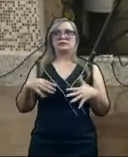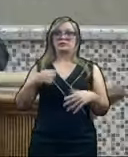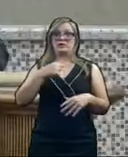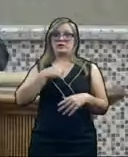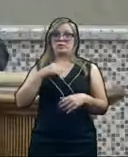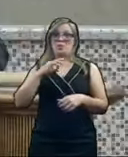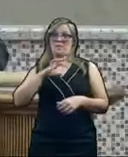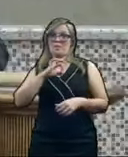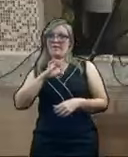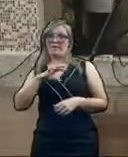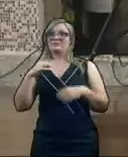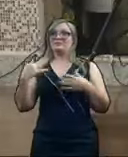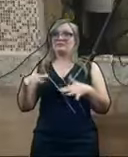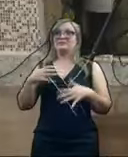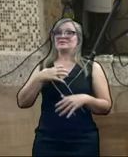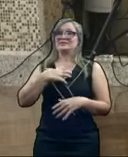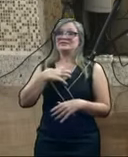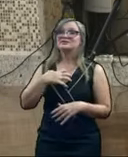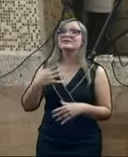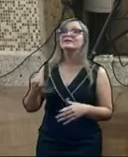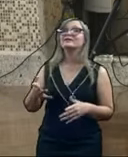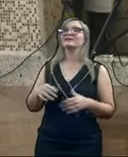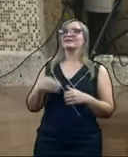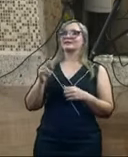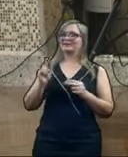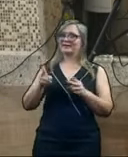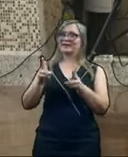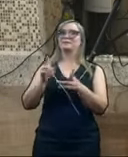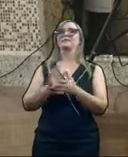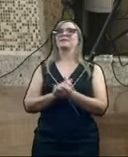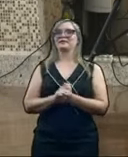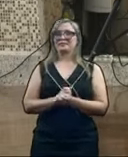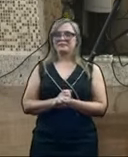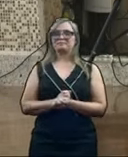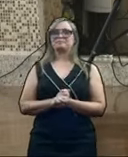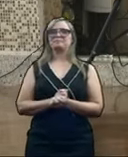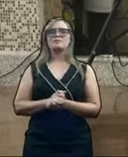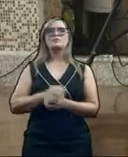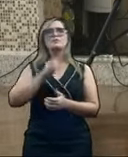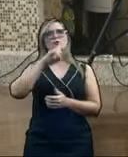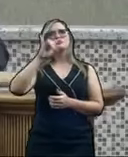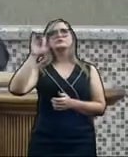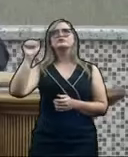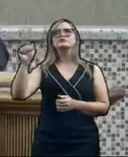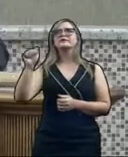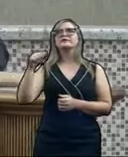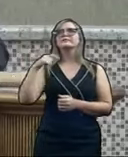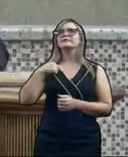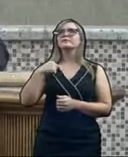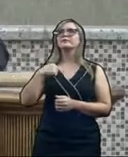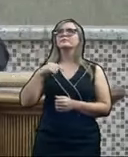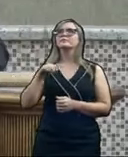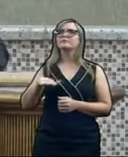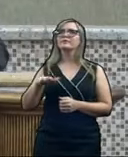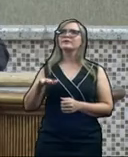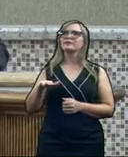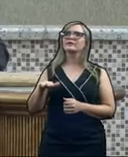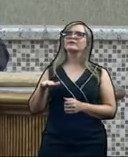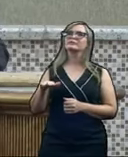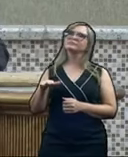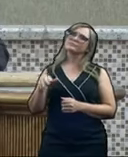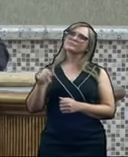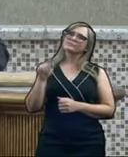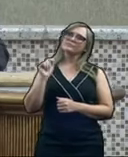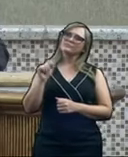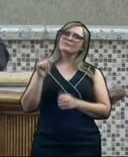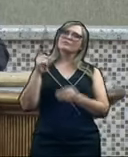é ou senão você ia para oração me leva um dia eu passei uma água umas água sair por aí eu tô partindo para encerrar aqui